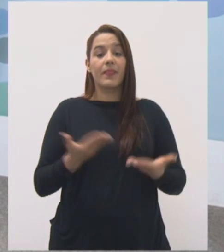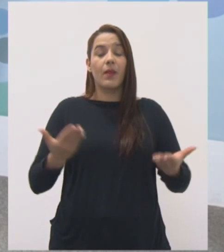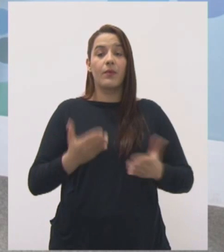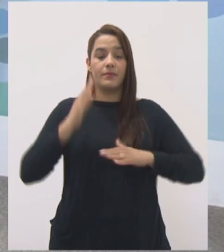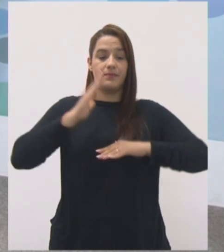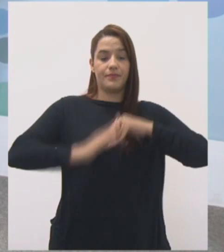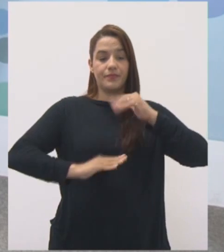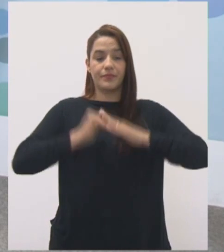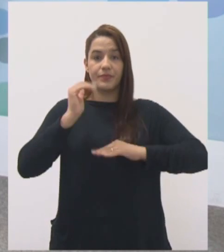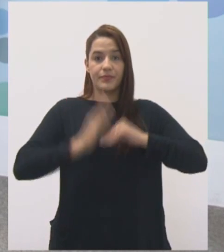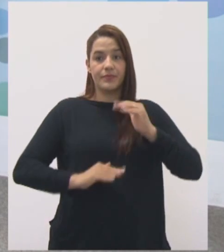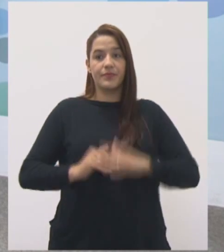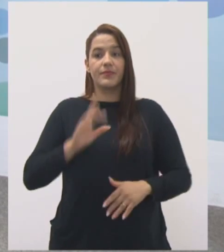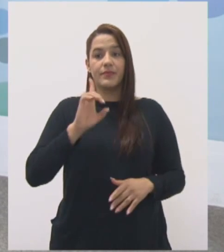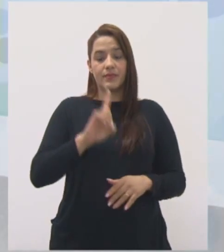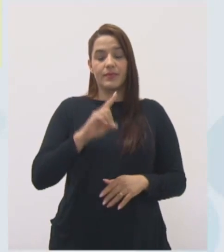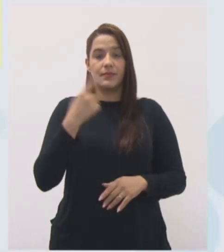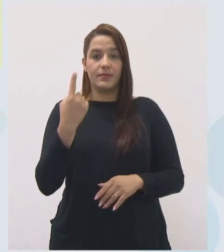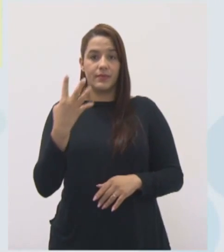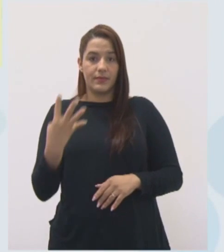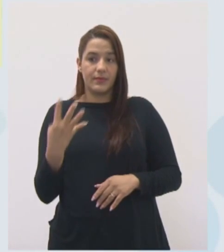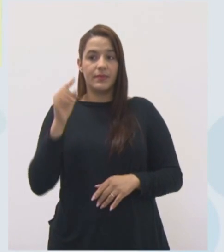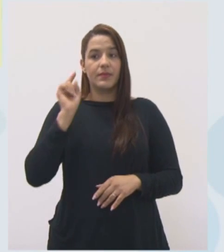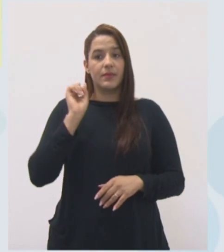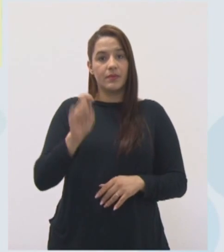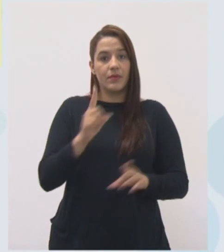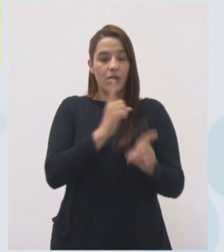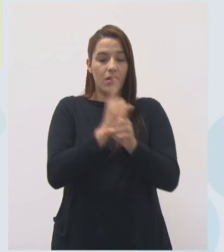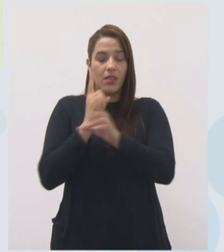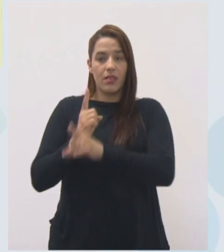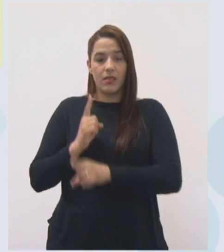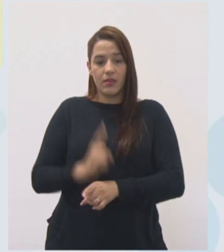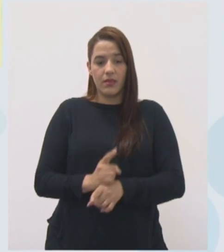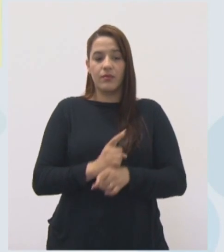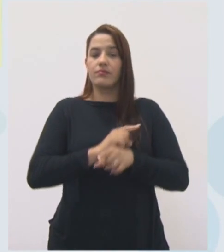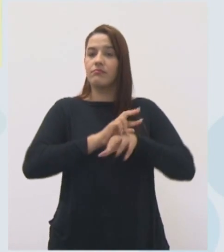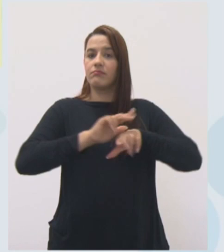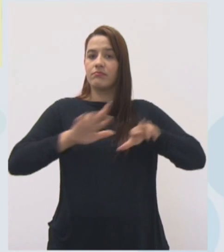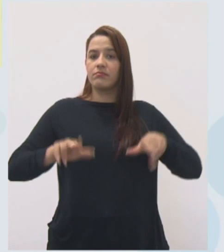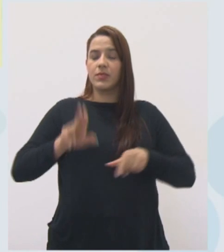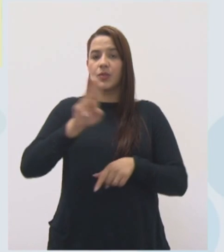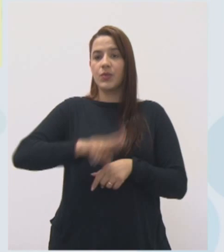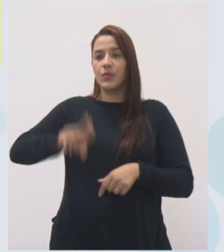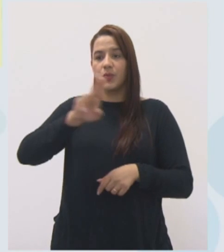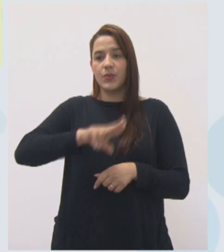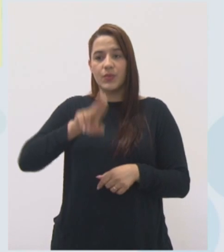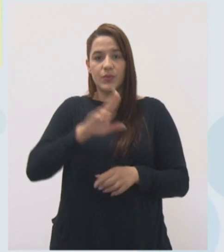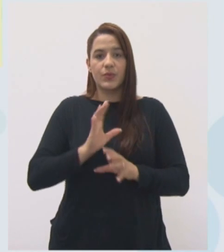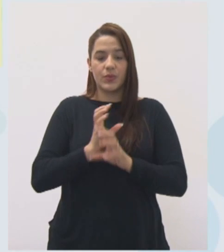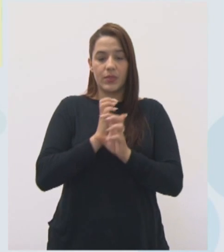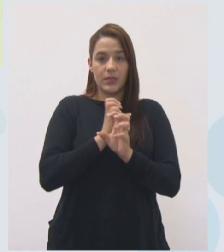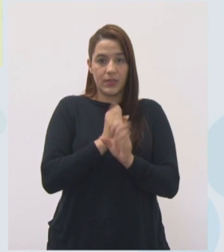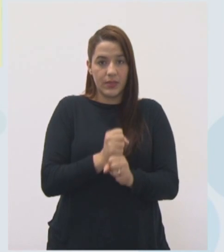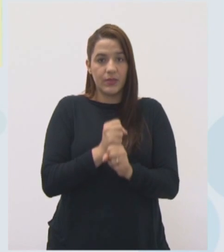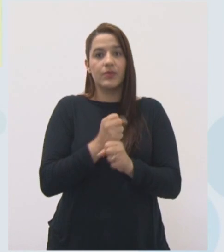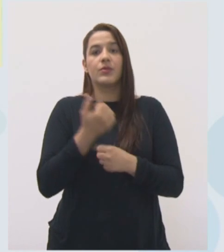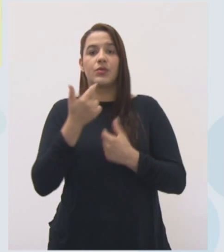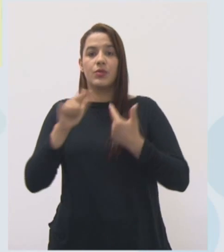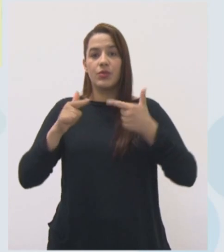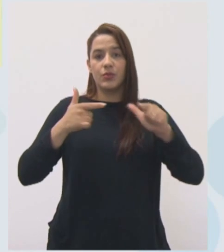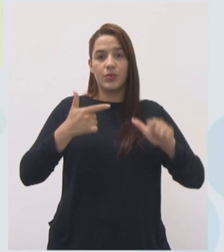Habilidade D14. Identificar o efeito de sentido decorrente do uso da pontuação e de